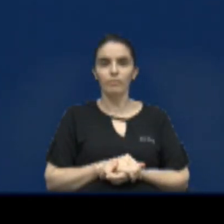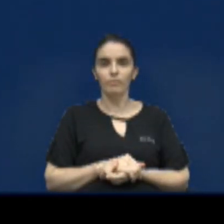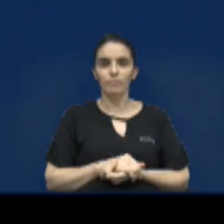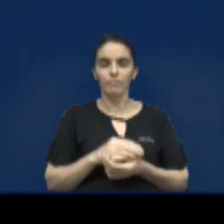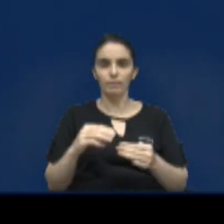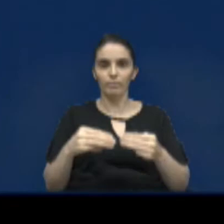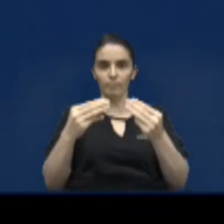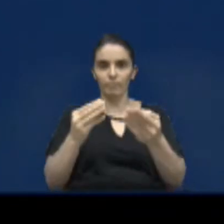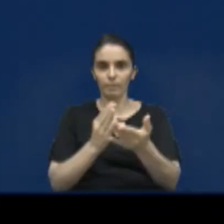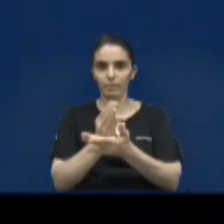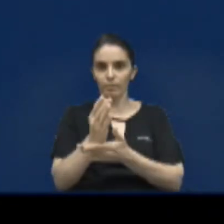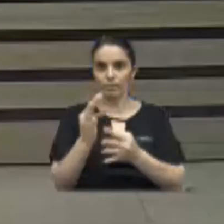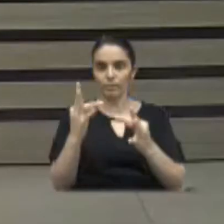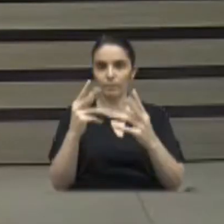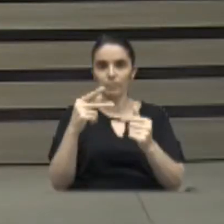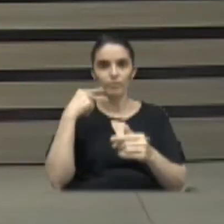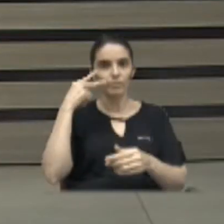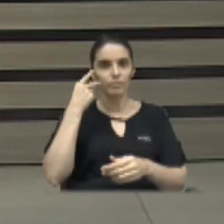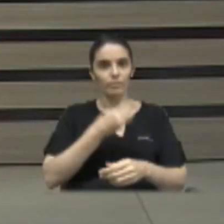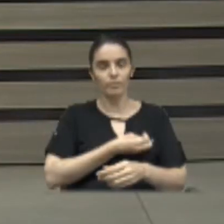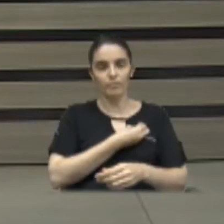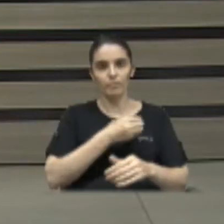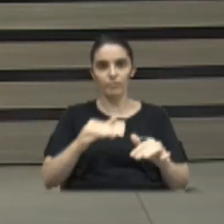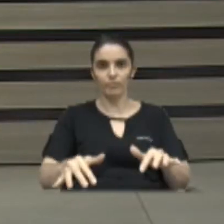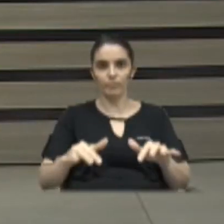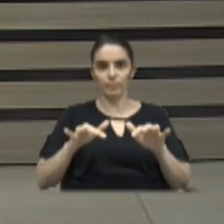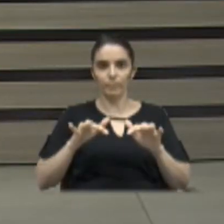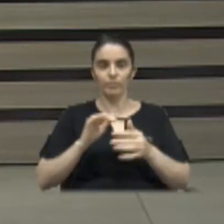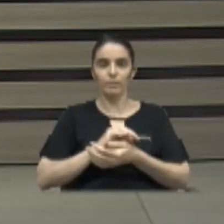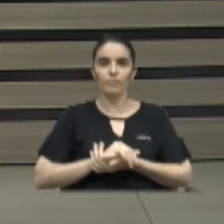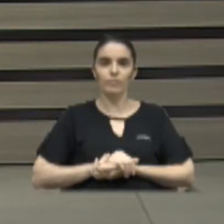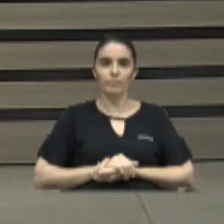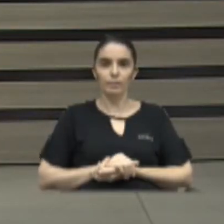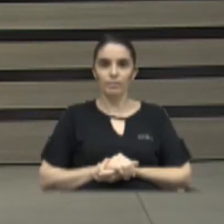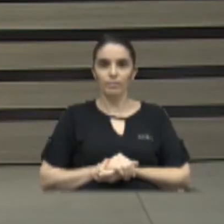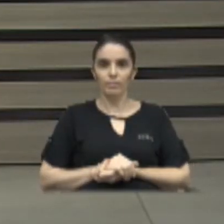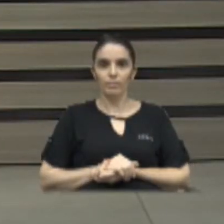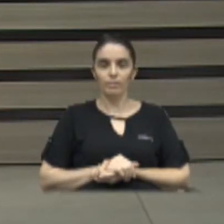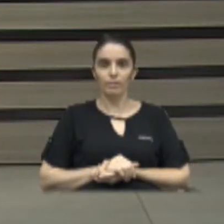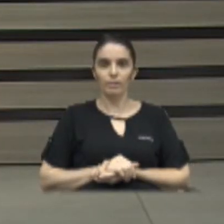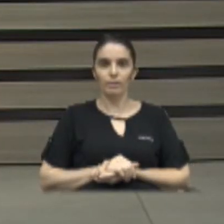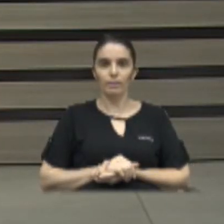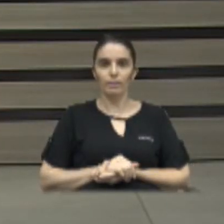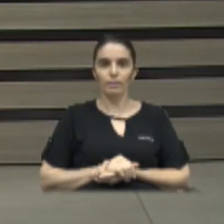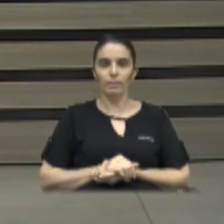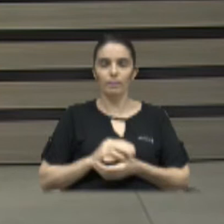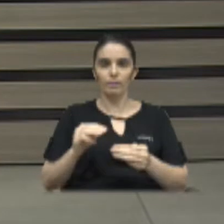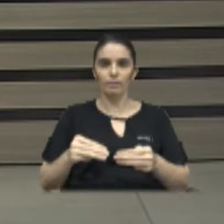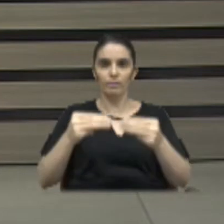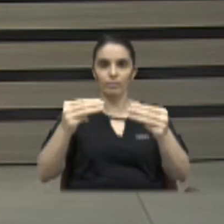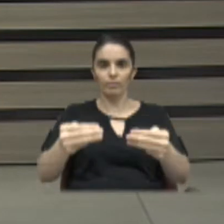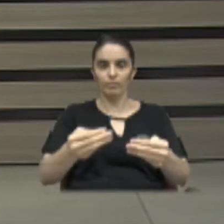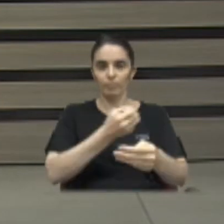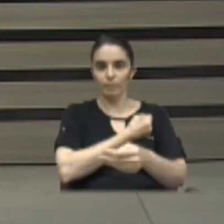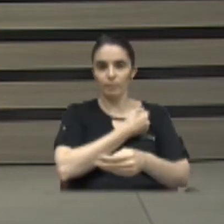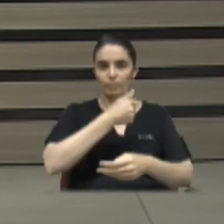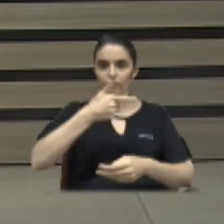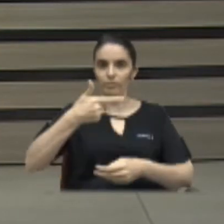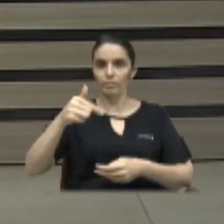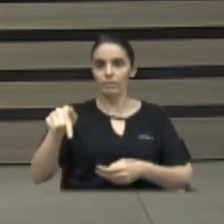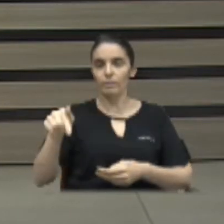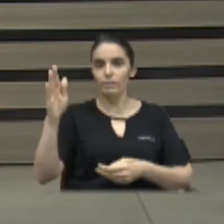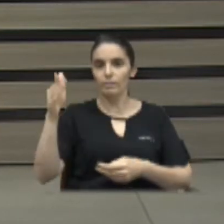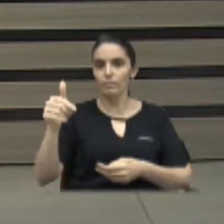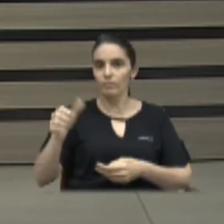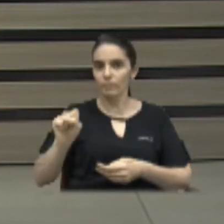A moção foi aprovada por todos os vereadores presentes no plenário. Próxima moção. Moção número